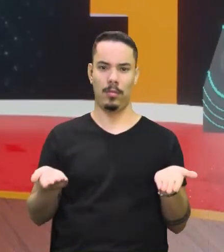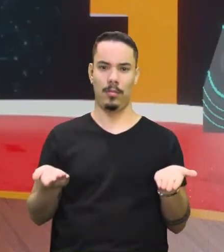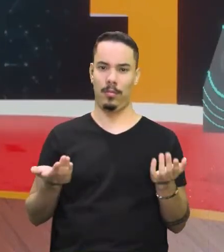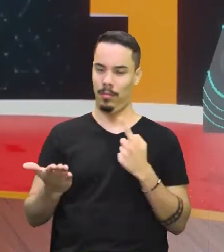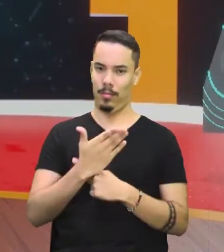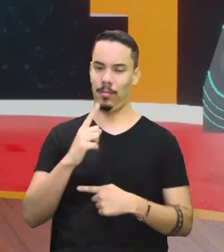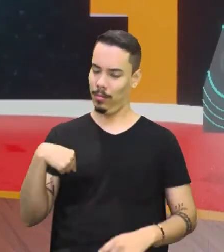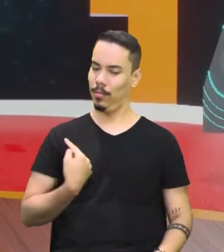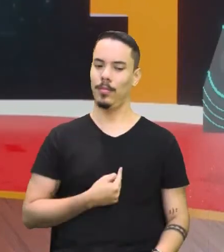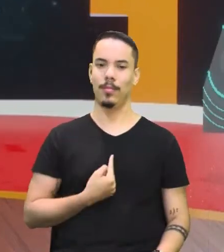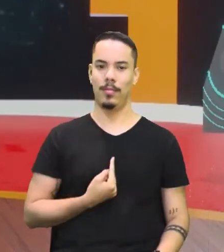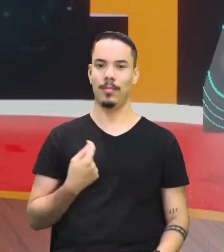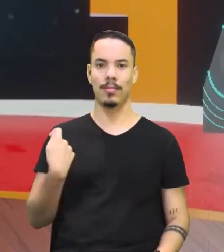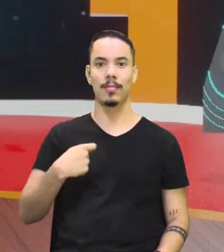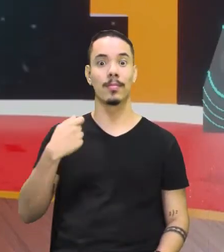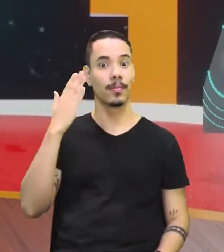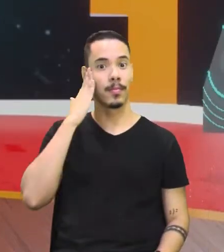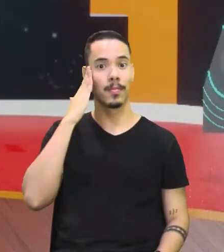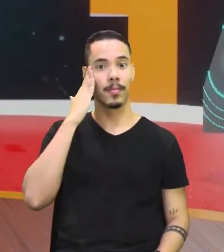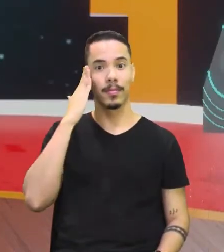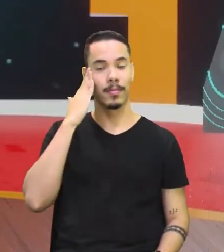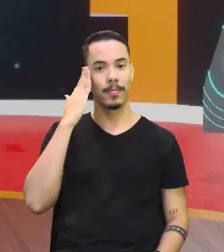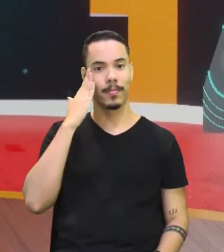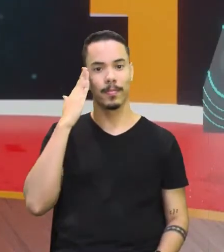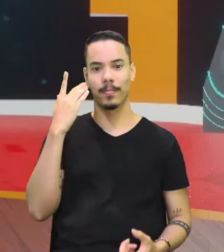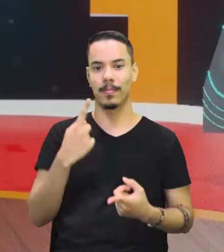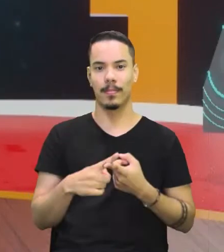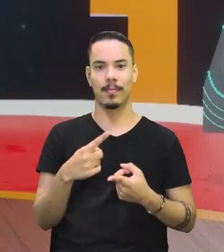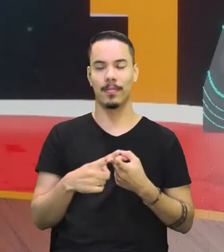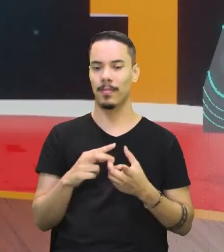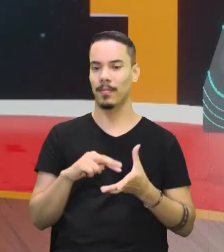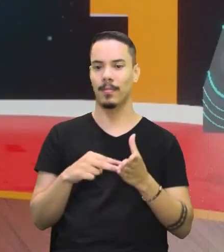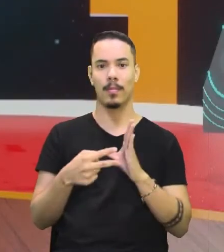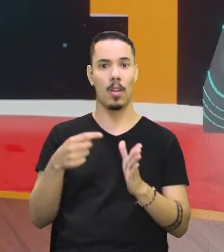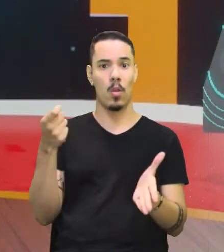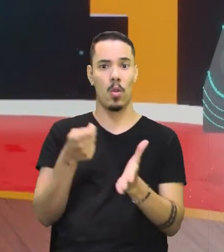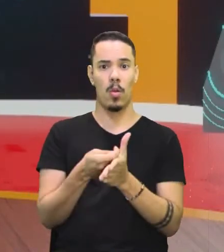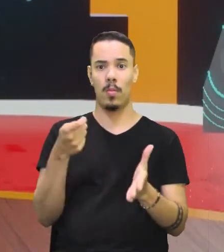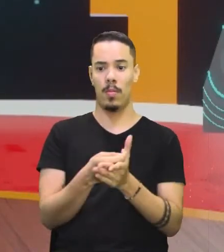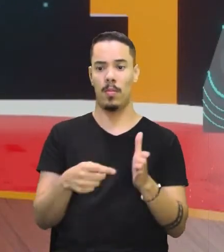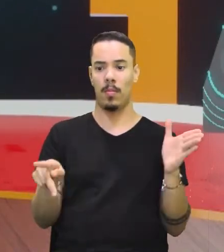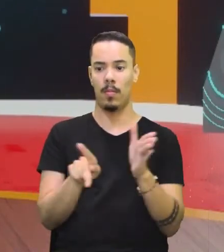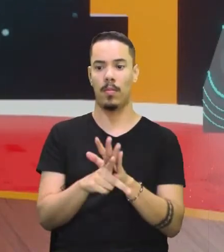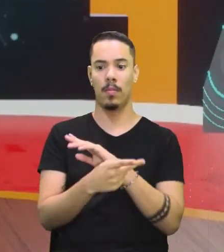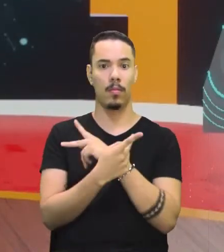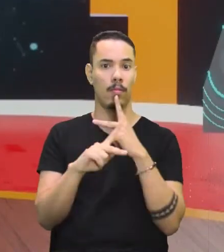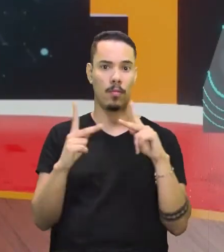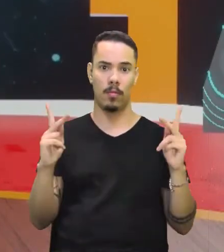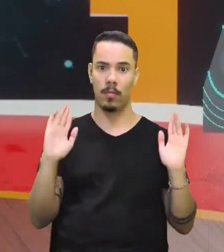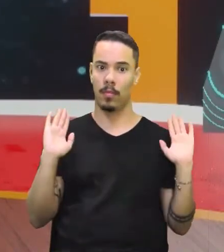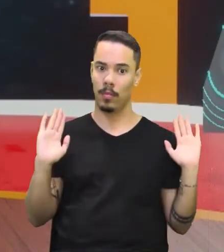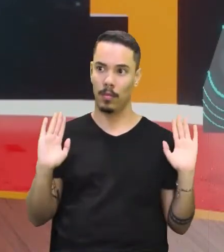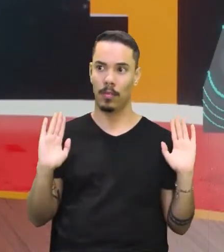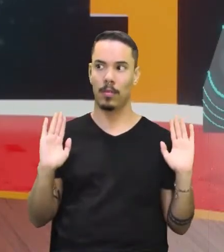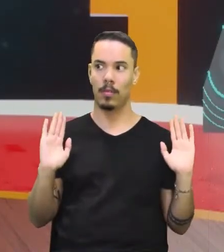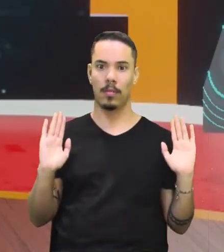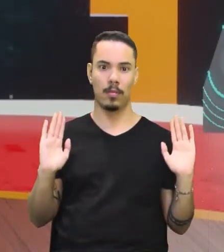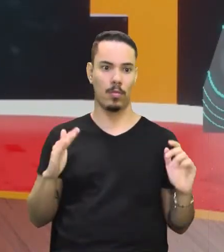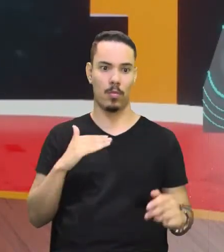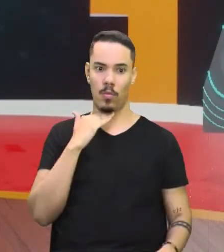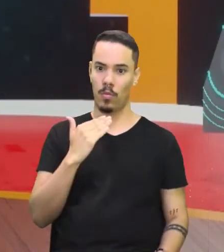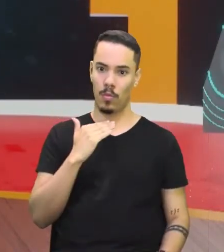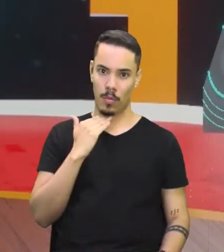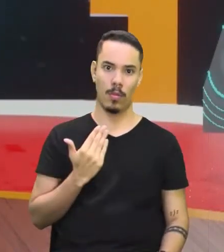difícil. Tem que saber, tem. Isso é obrigação. Pelo menos isso. Não né? tem pra onde correr. É